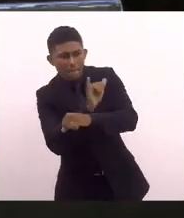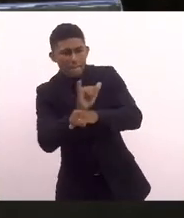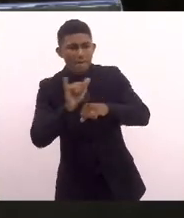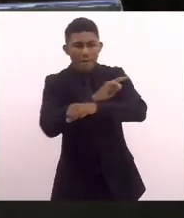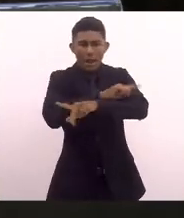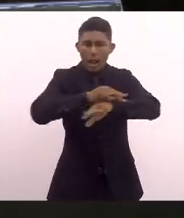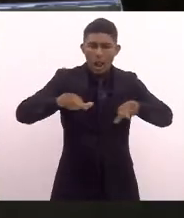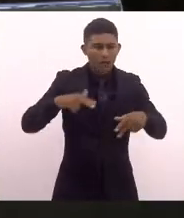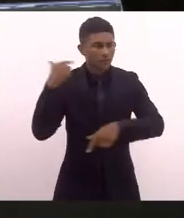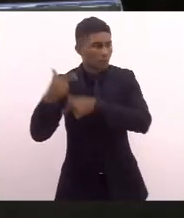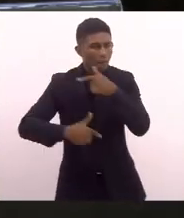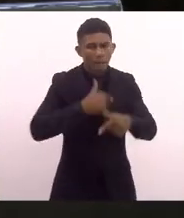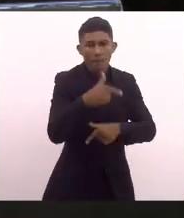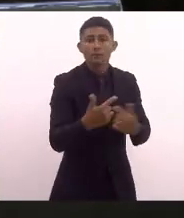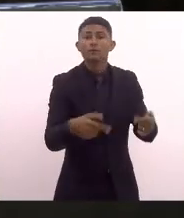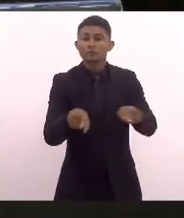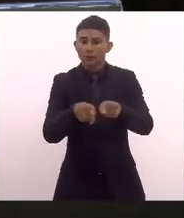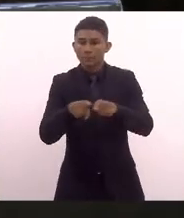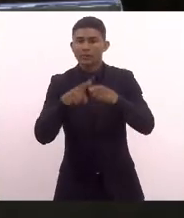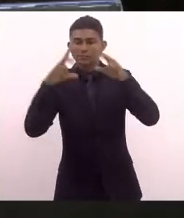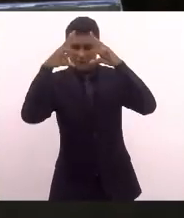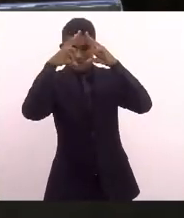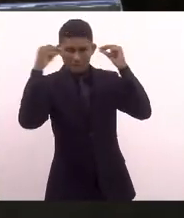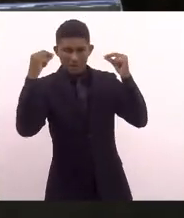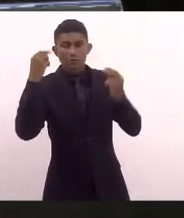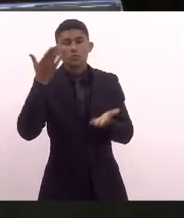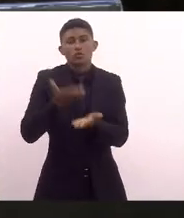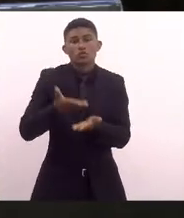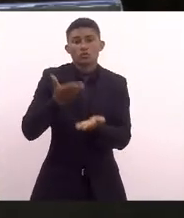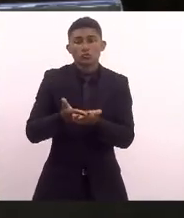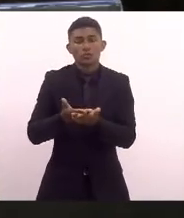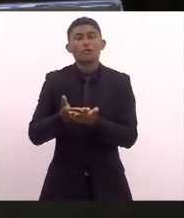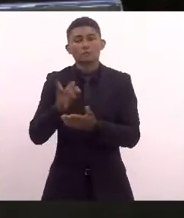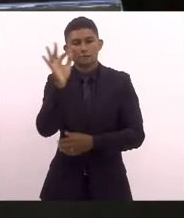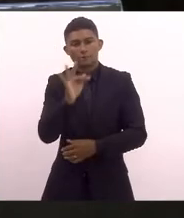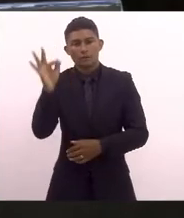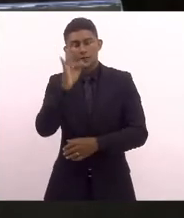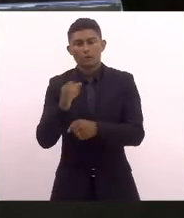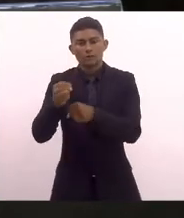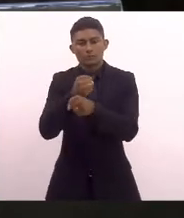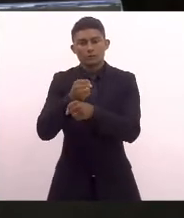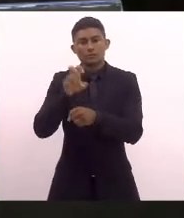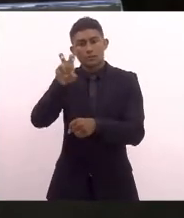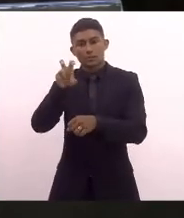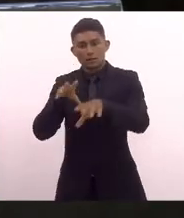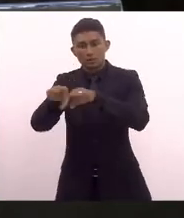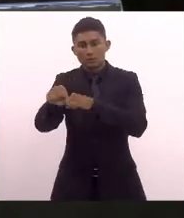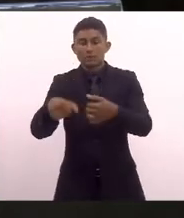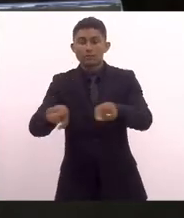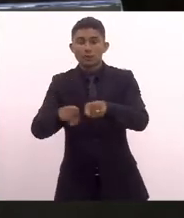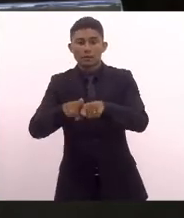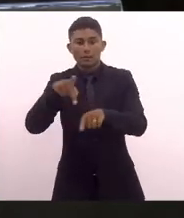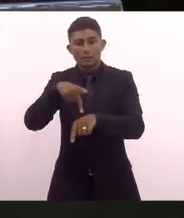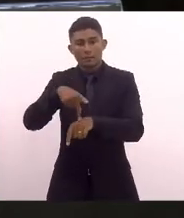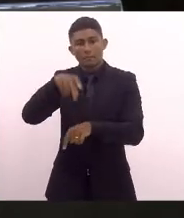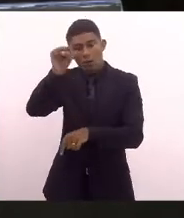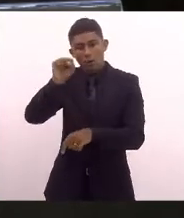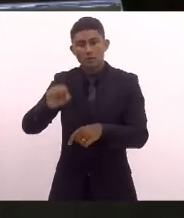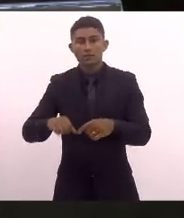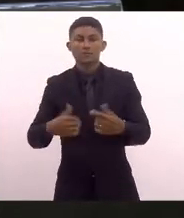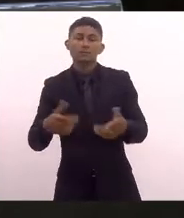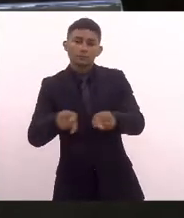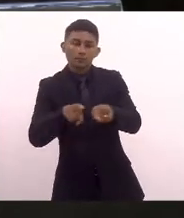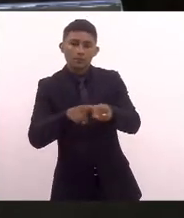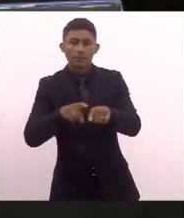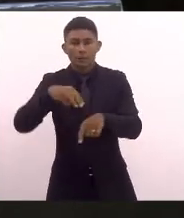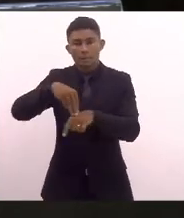complexidade nesse país. E o enfermeiro, ele estuda 5 anos de faculdade, ele faz pós-graduação, ele faz 2 a 3 anos